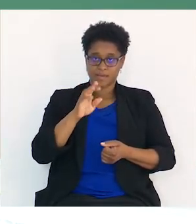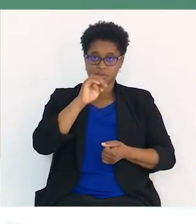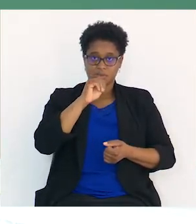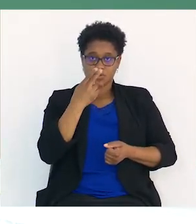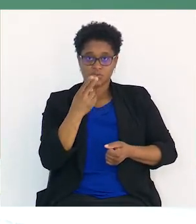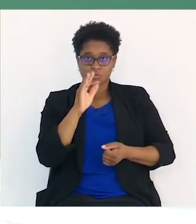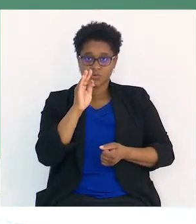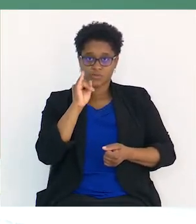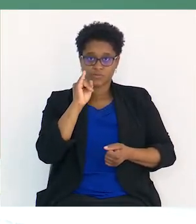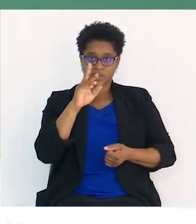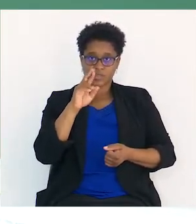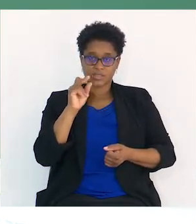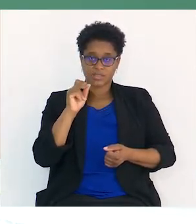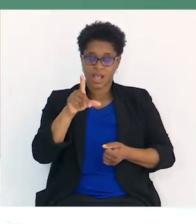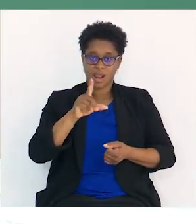sufixal.